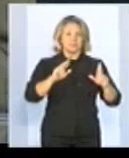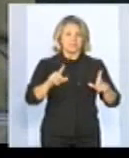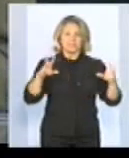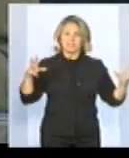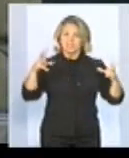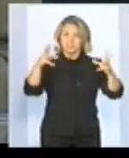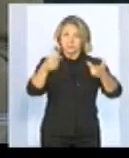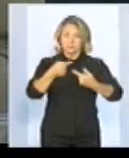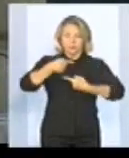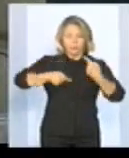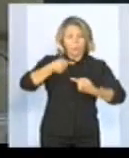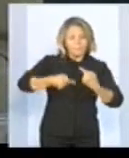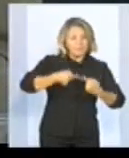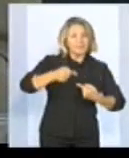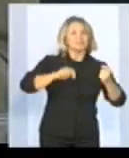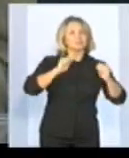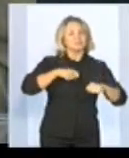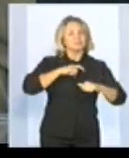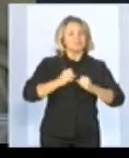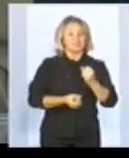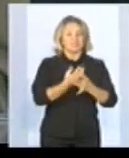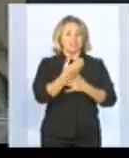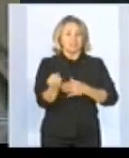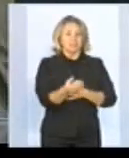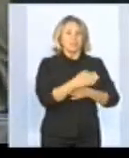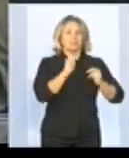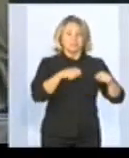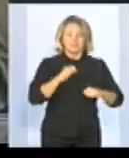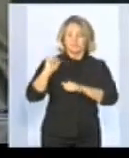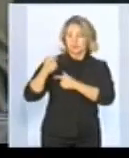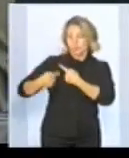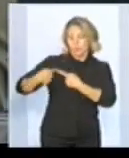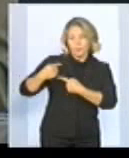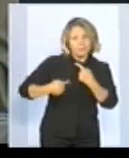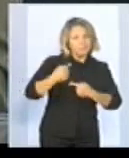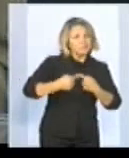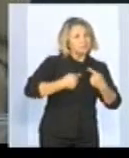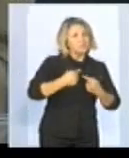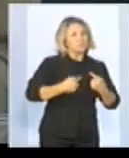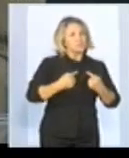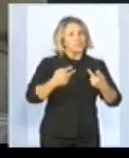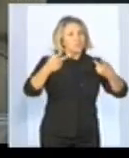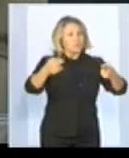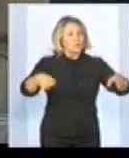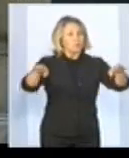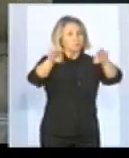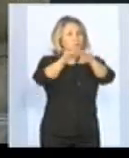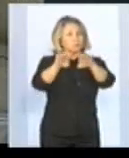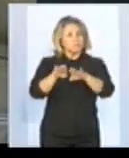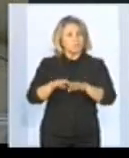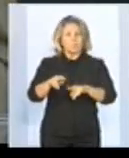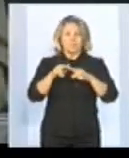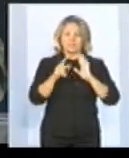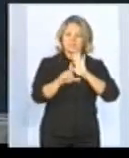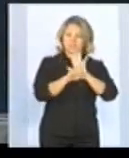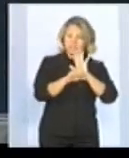elas competiam entre si, precisava ser criada uma uniformização para que elas pudessem competir de maneira equivalente. E é isso que a lei, em certa